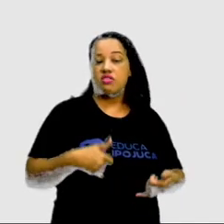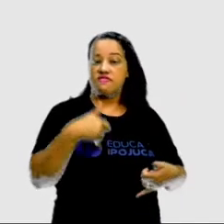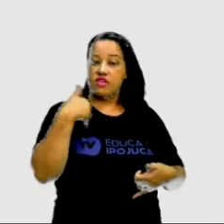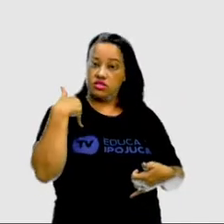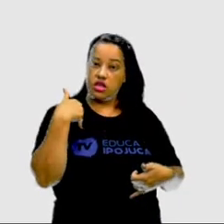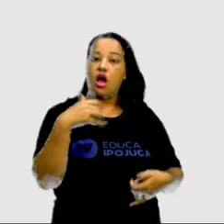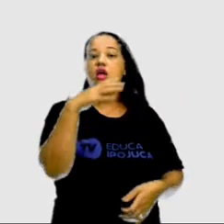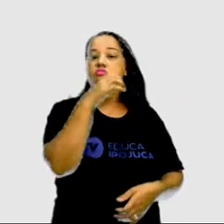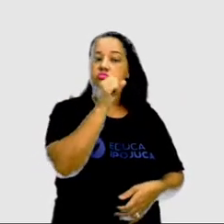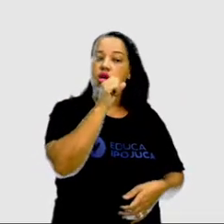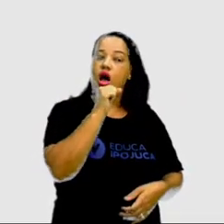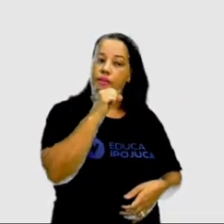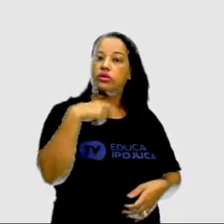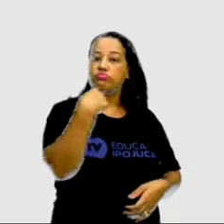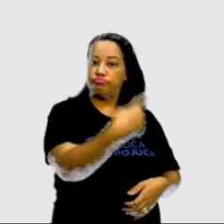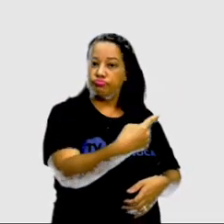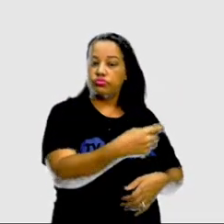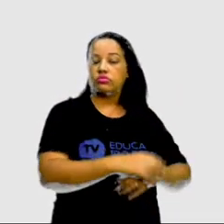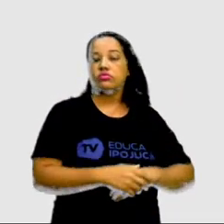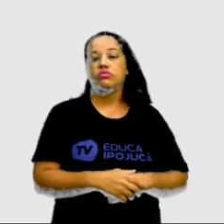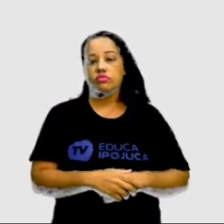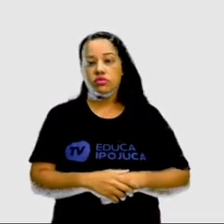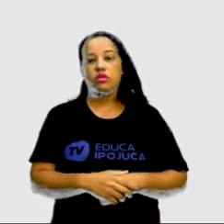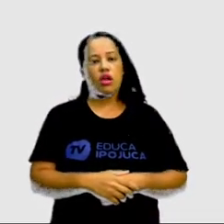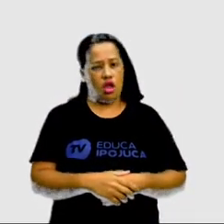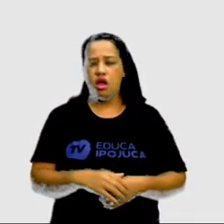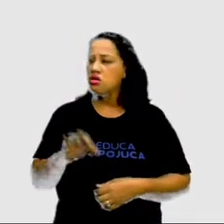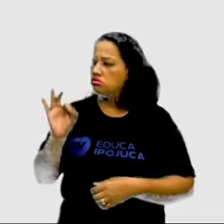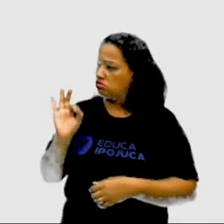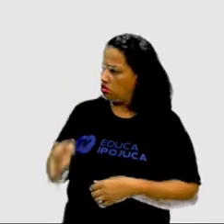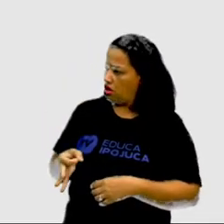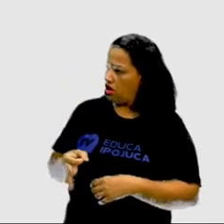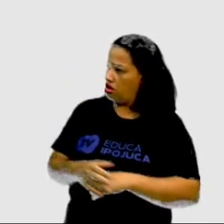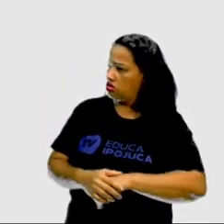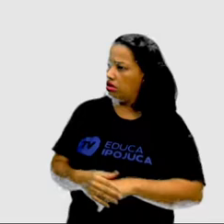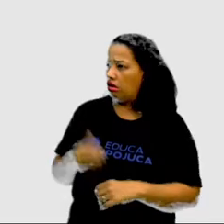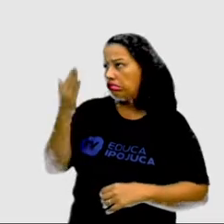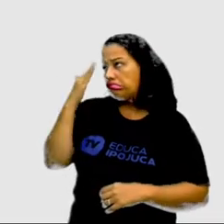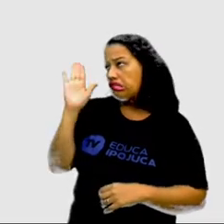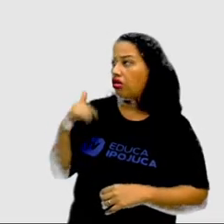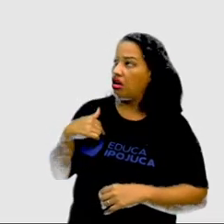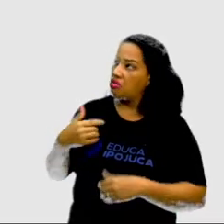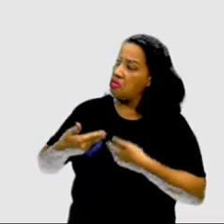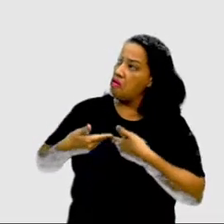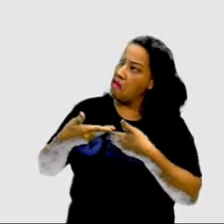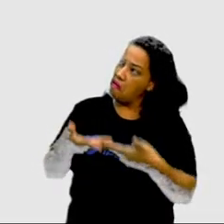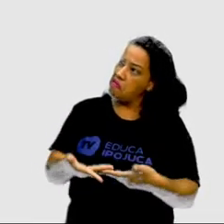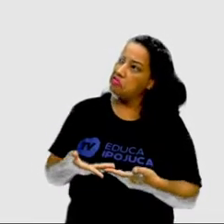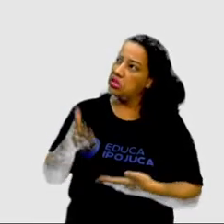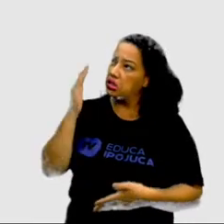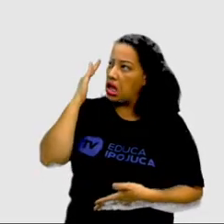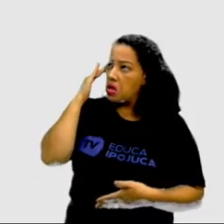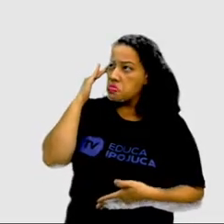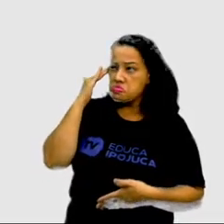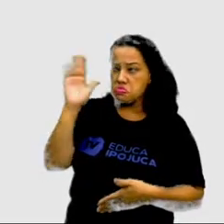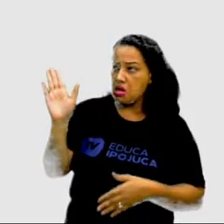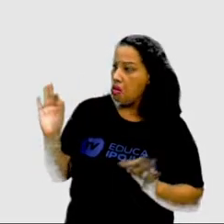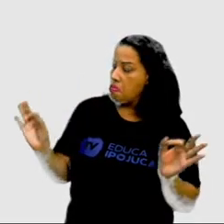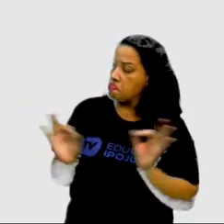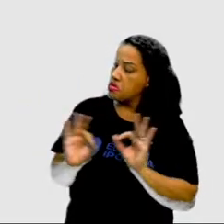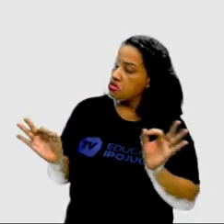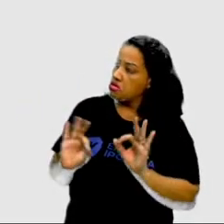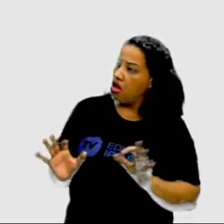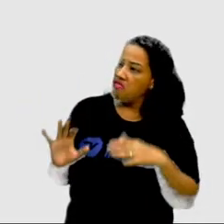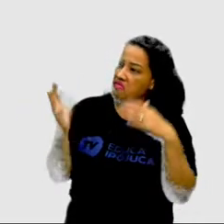próximo sábado. Sério? Então acho que ele não vai me convidar. Eu não sabia de nada sobre